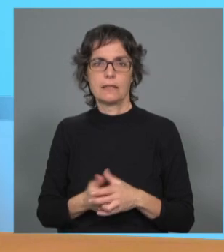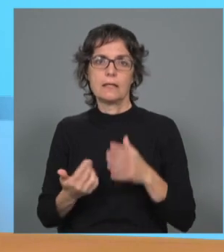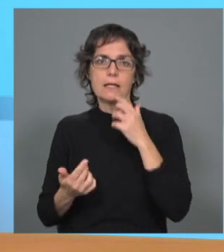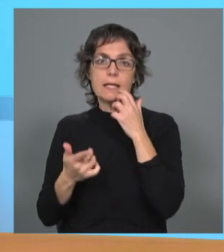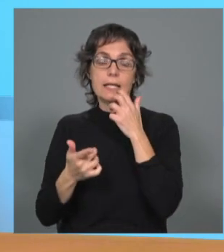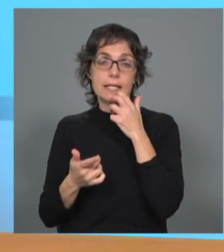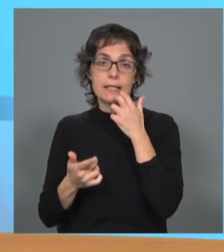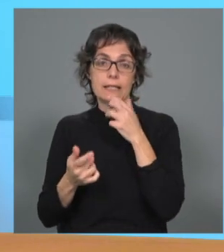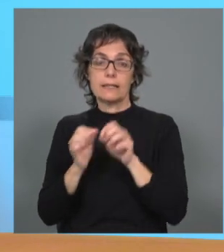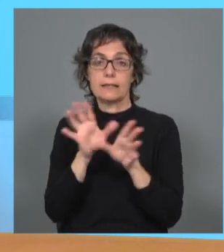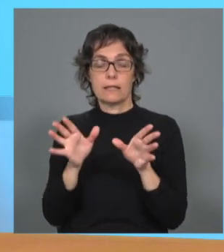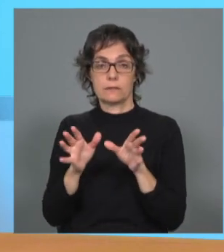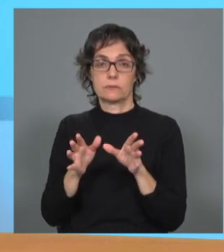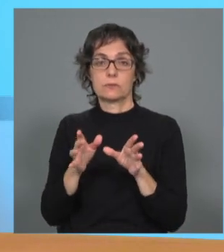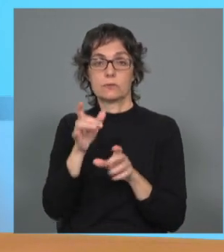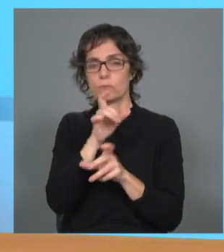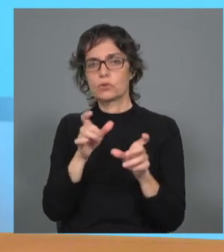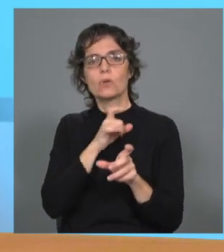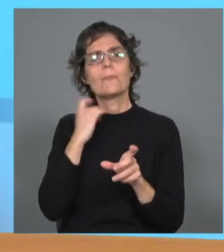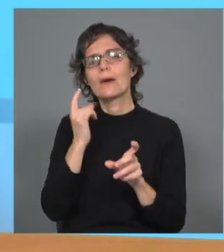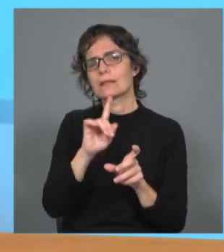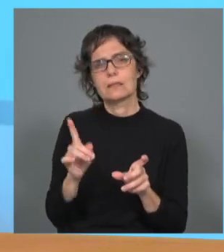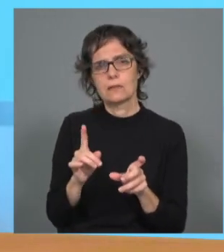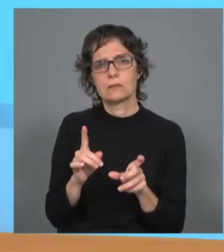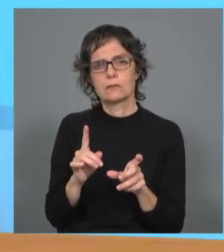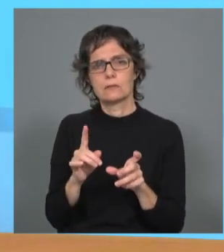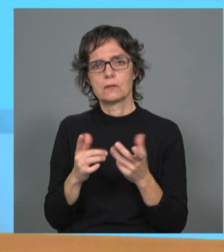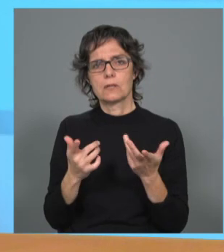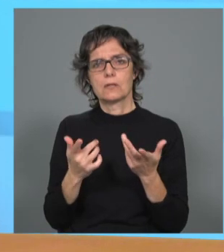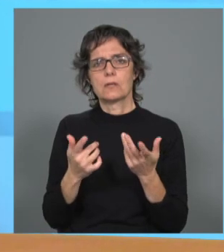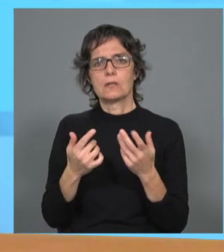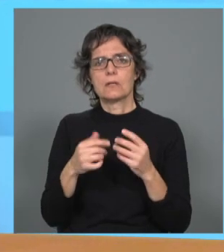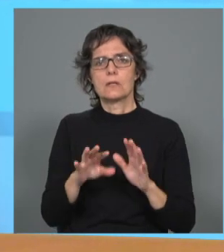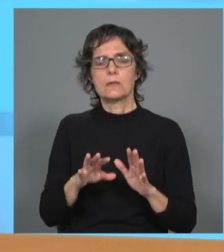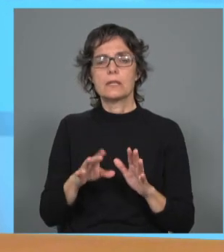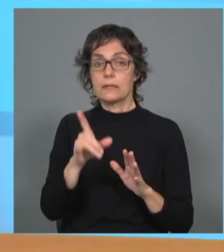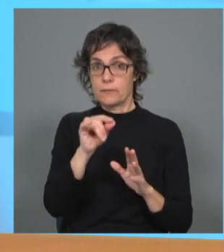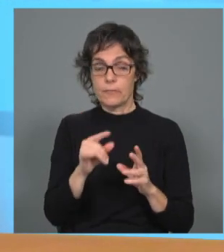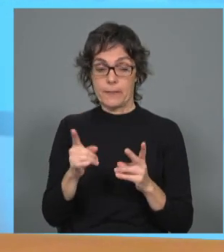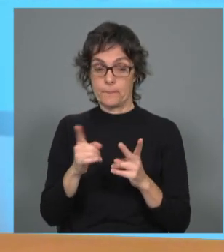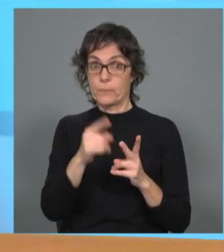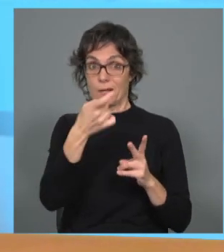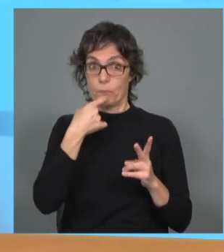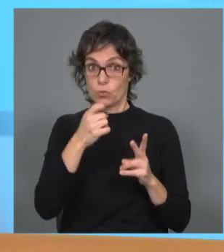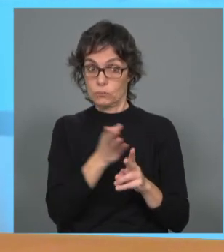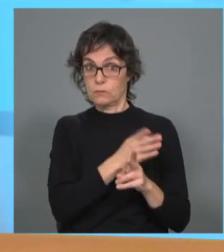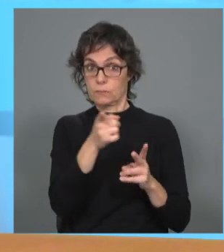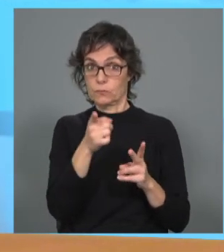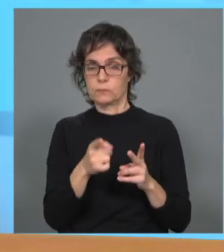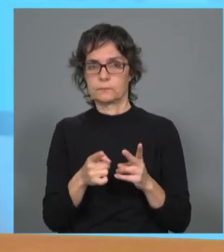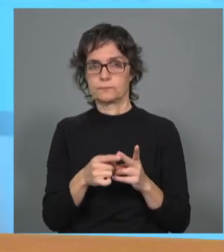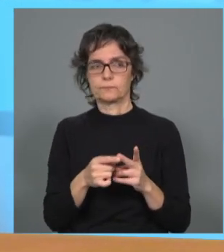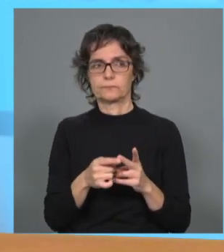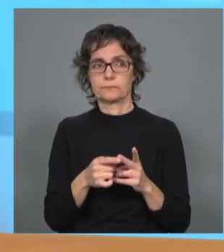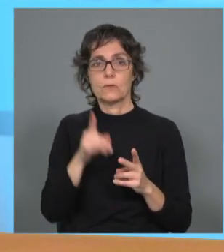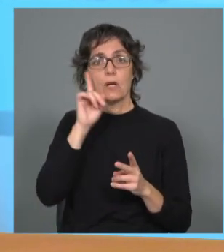estão diretamente relacionados com eles, que vivem com eles. Ainda relativamente à pergunta que me estava a fazer, claro que a mulher